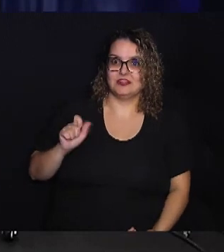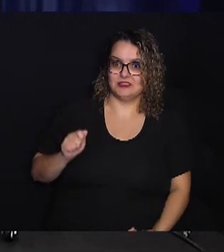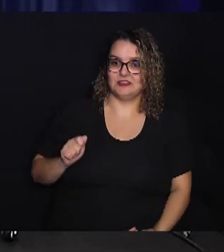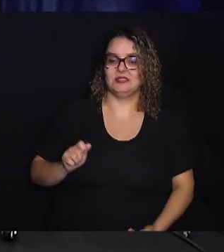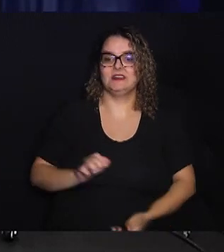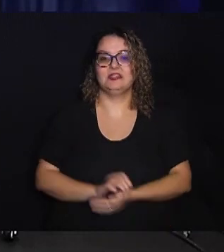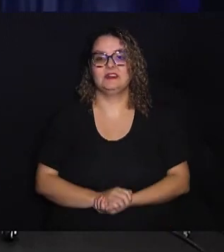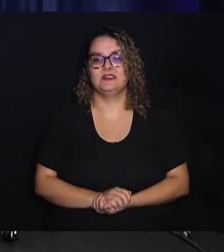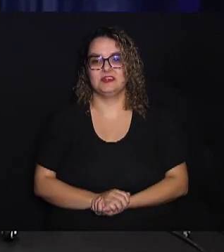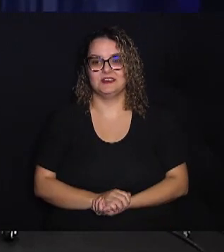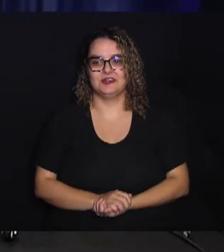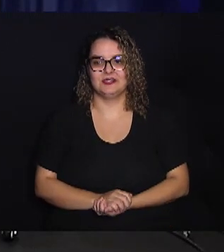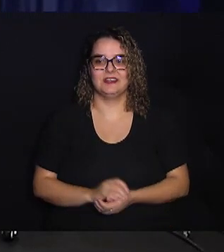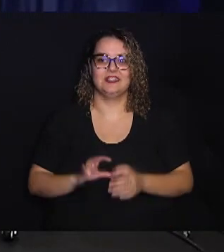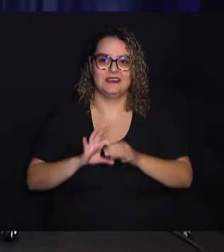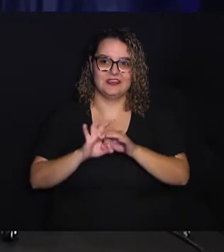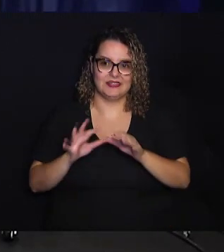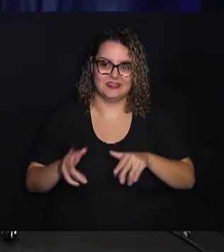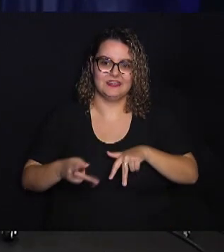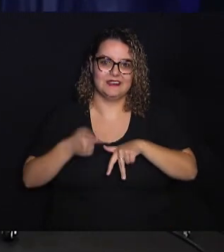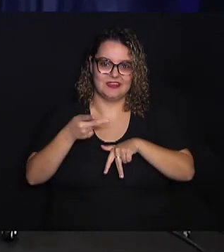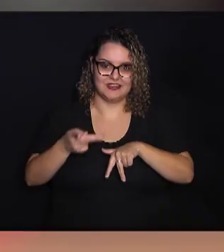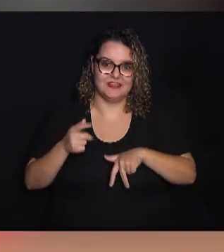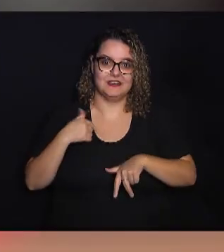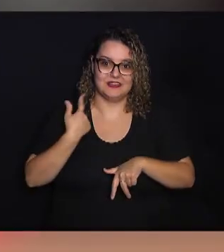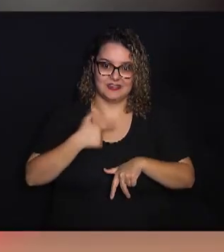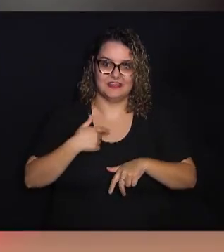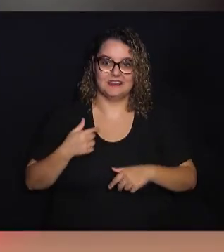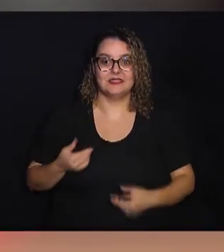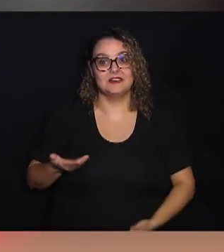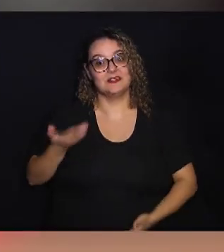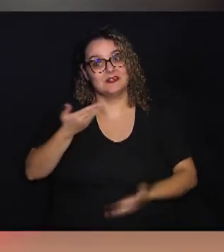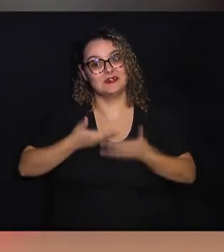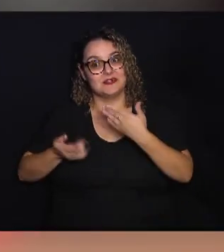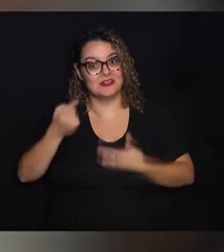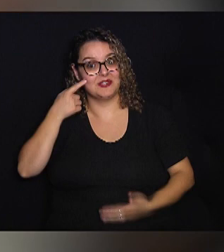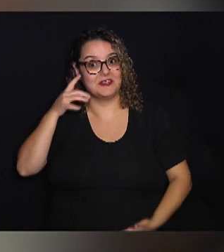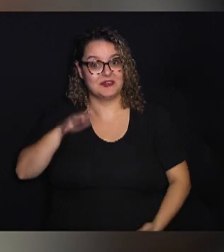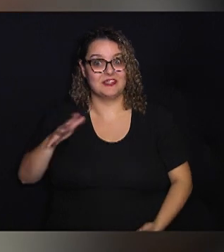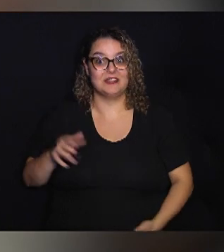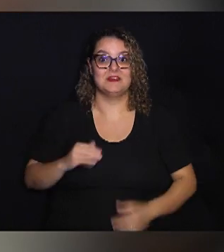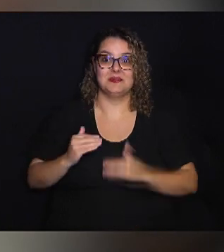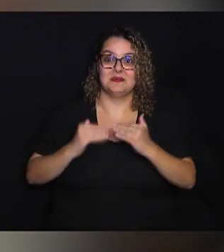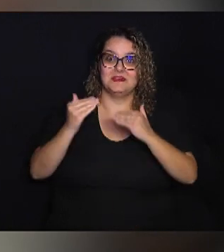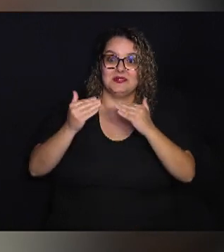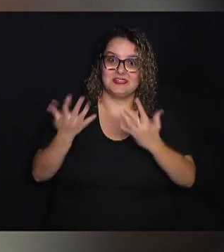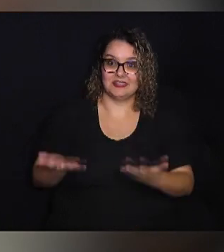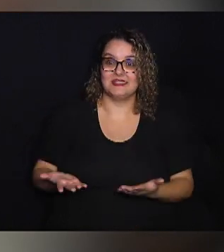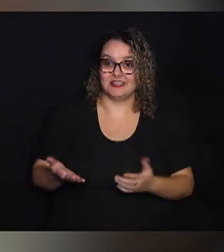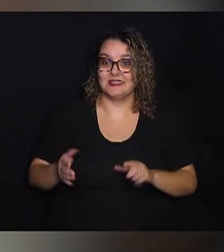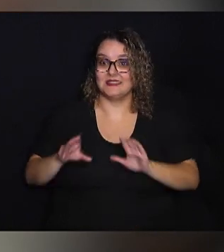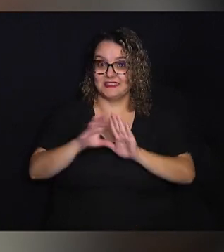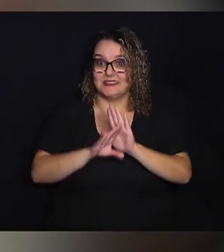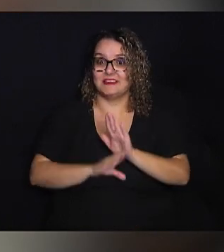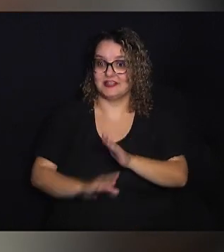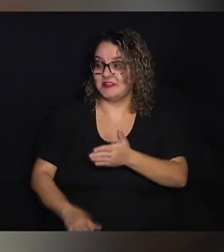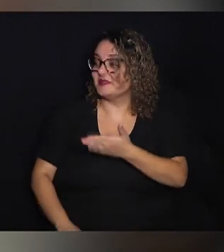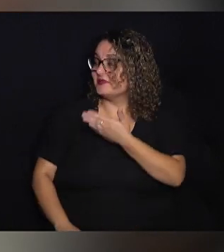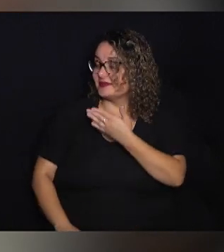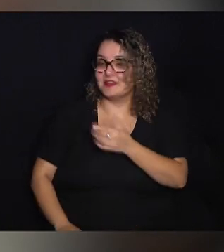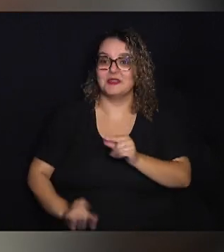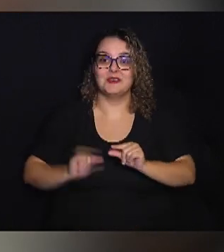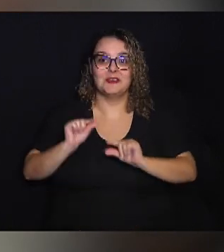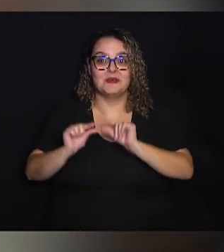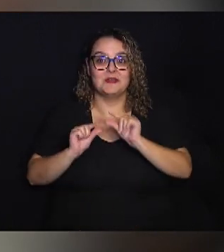ela gentilmente cedeu esse depoimento porque a gente trocou uma ideia para construir esse programa, né? E trazer um pouquinho do que